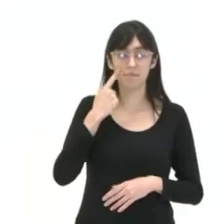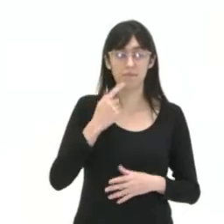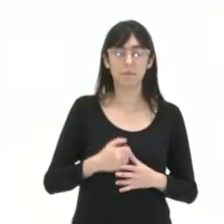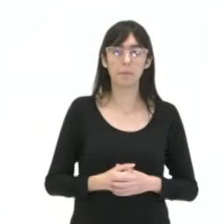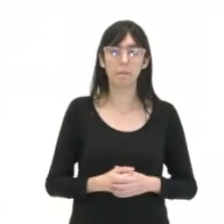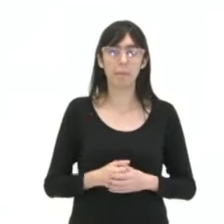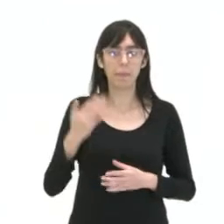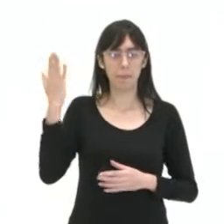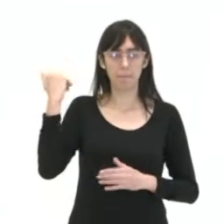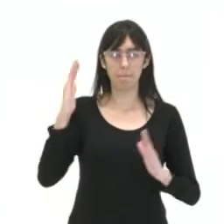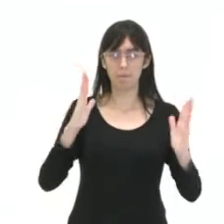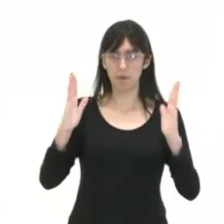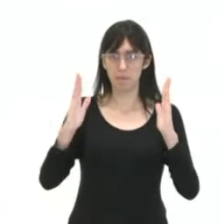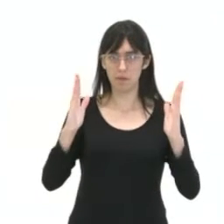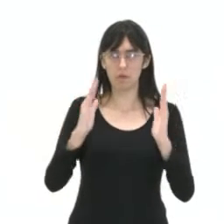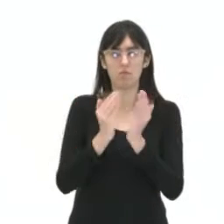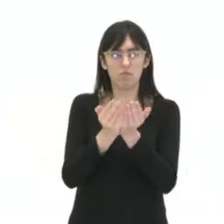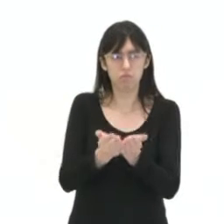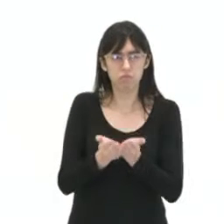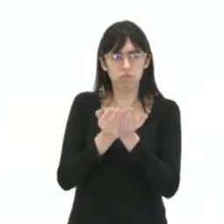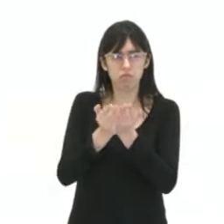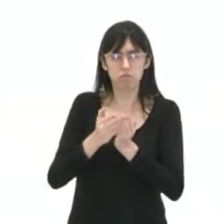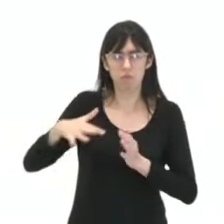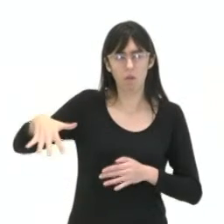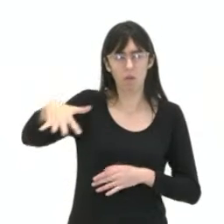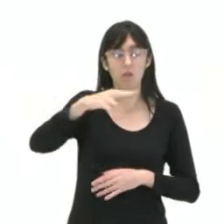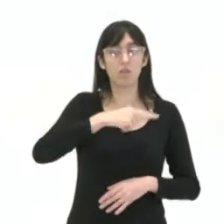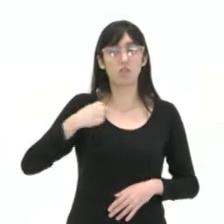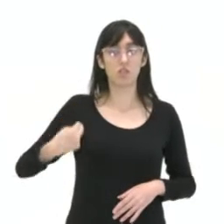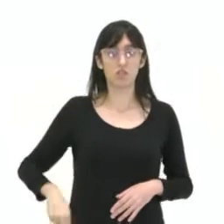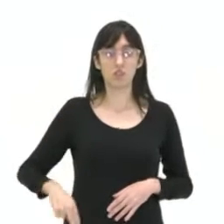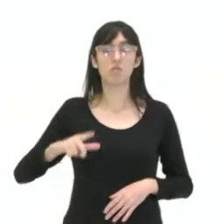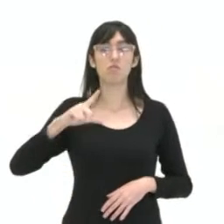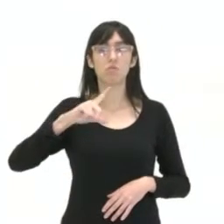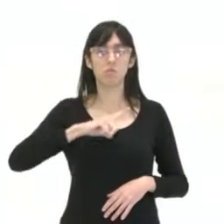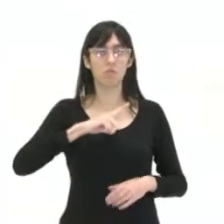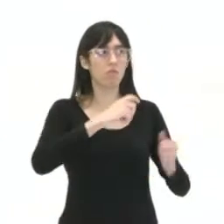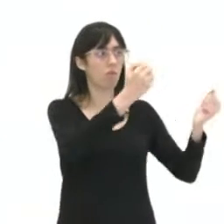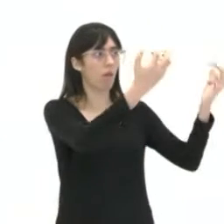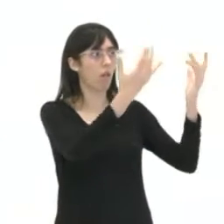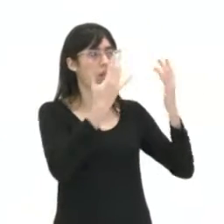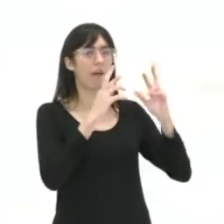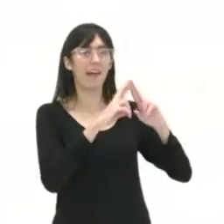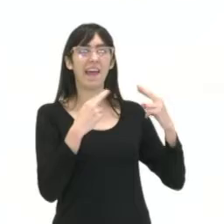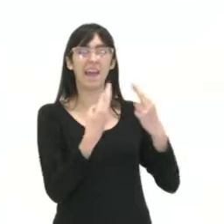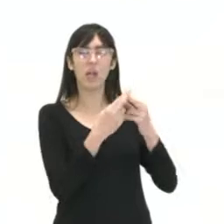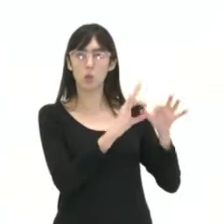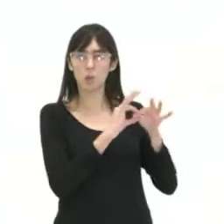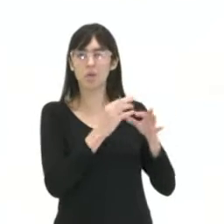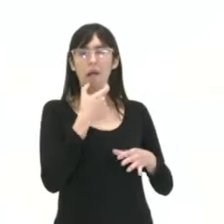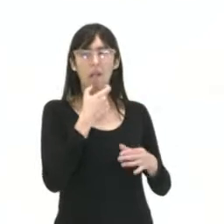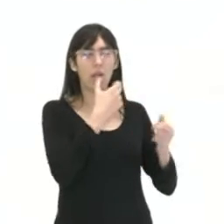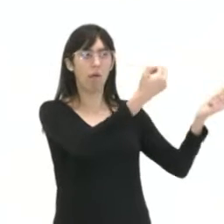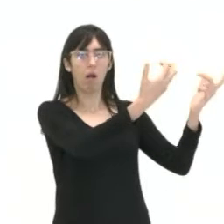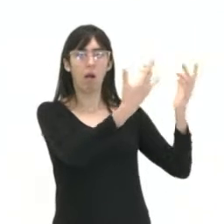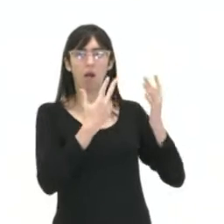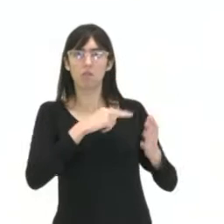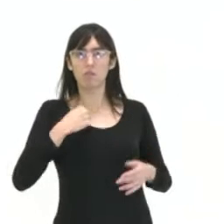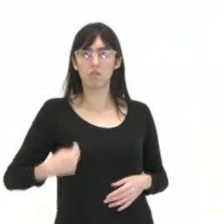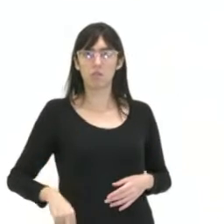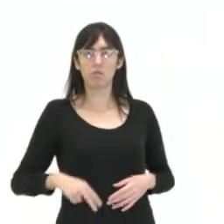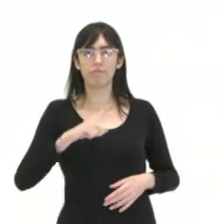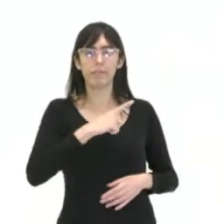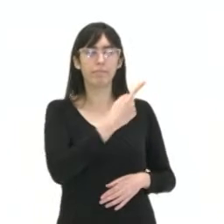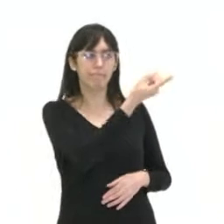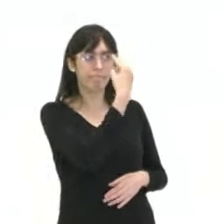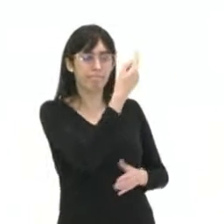Durante o período das grandes navegações, a China teve parte do seu território colonizado pelo Reino Unido. O comércio forçado entre a metrópole